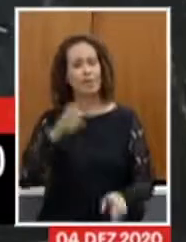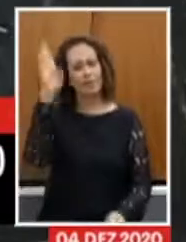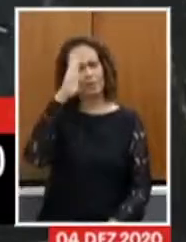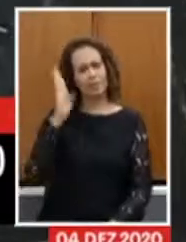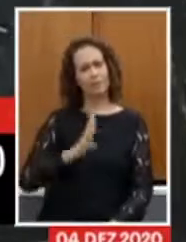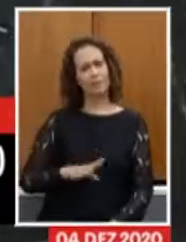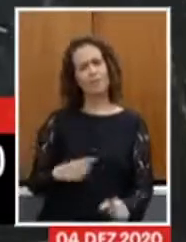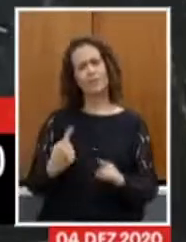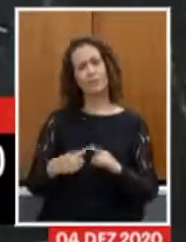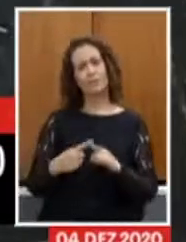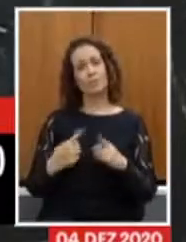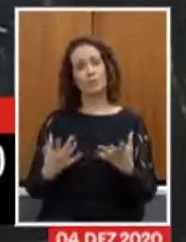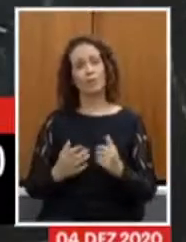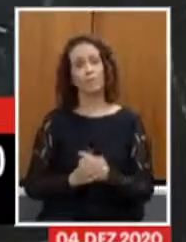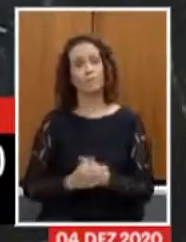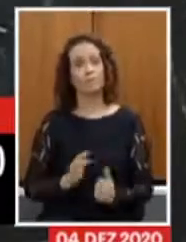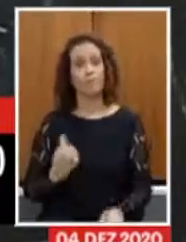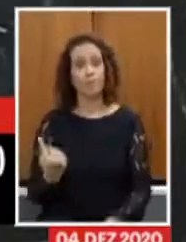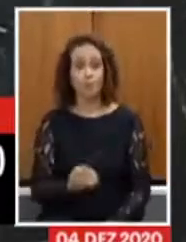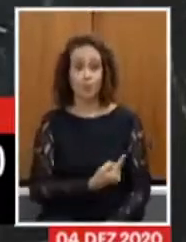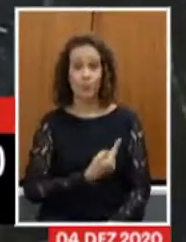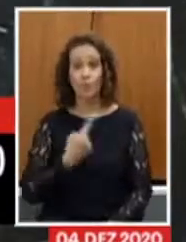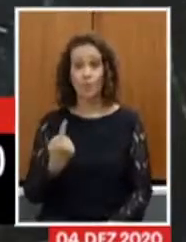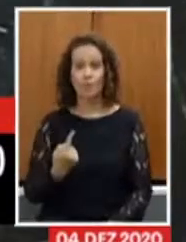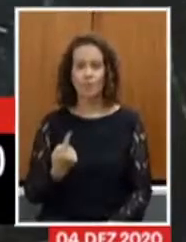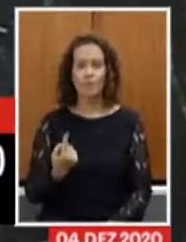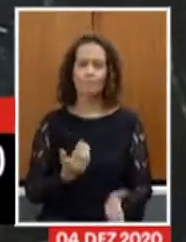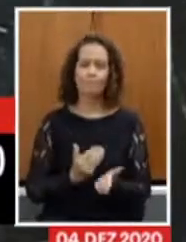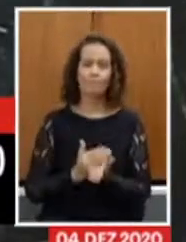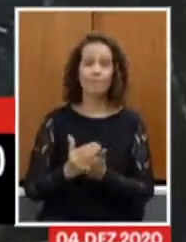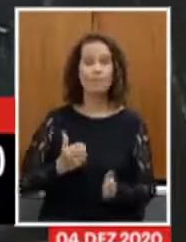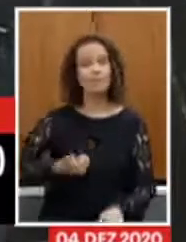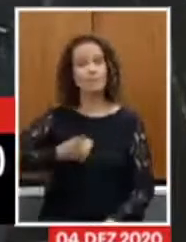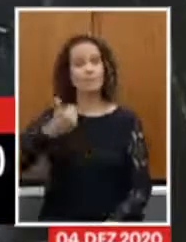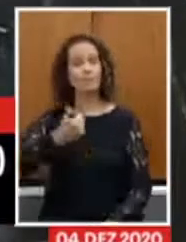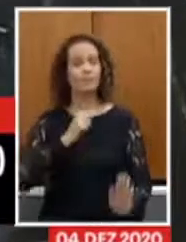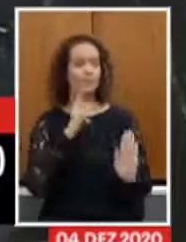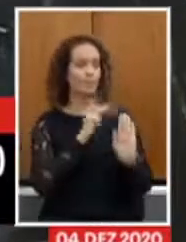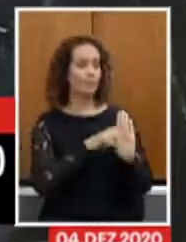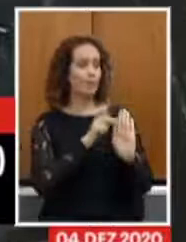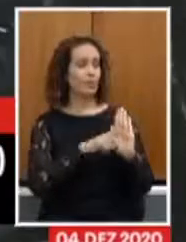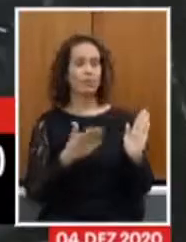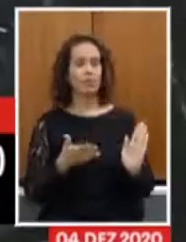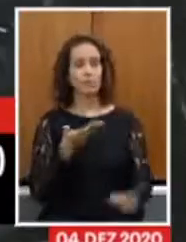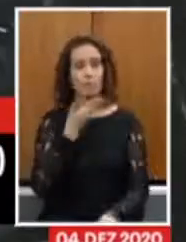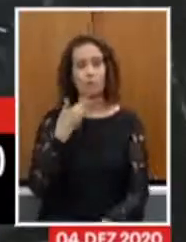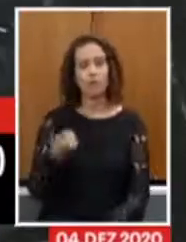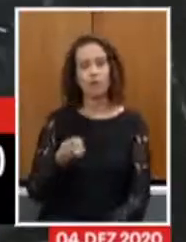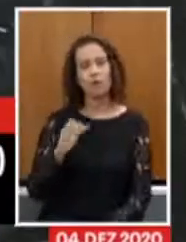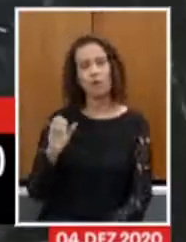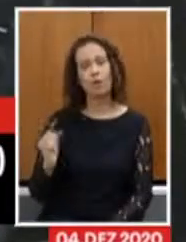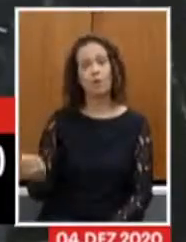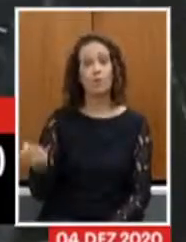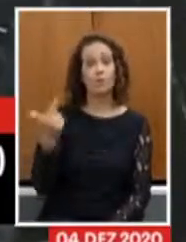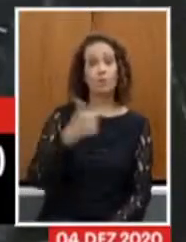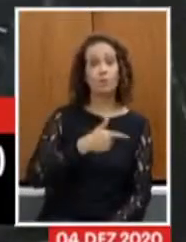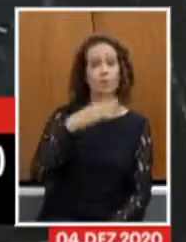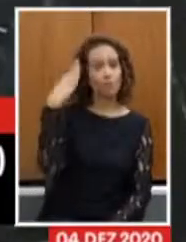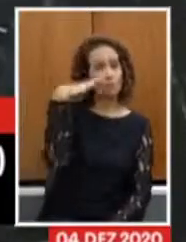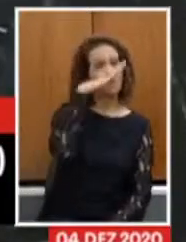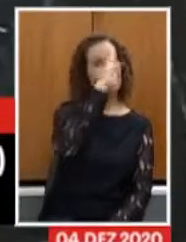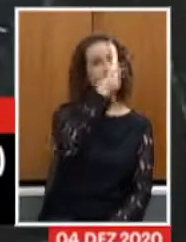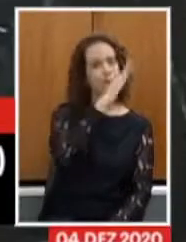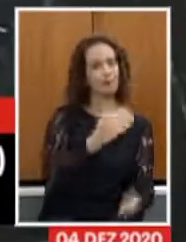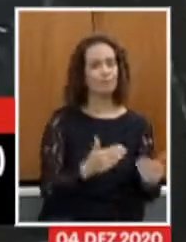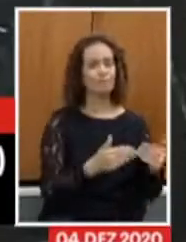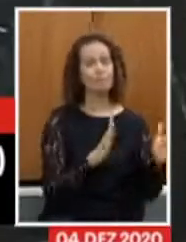Brasil? Porque nós estamos sendo pioneiros em fazer um projeto melhor até do que foi o que o presidente Bolsonaro lançou há poucos dias. O nosso